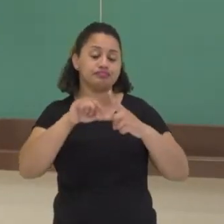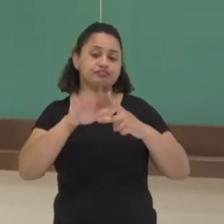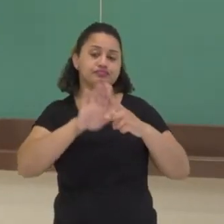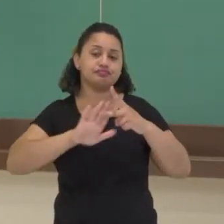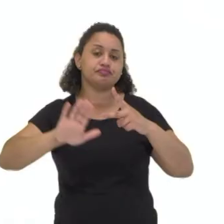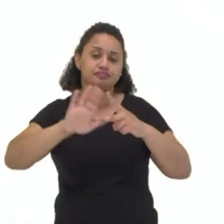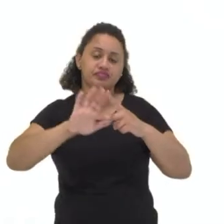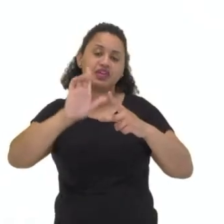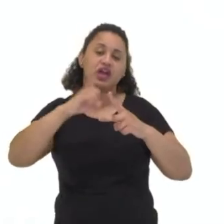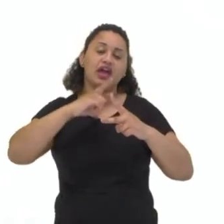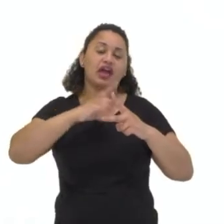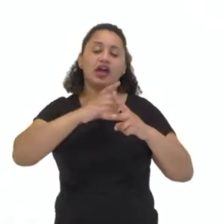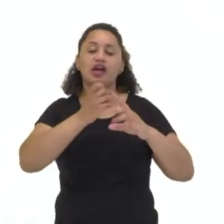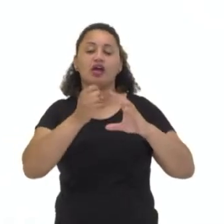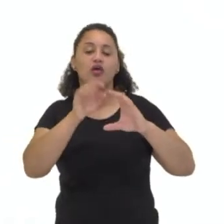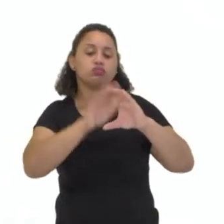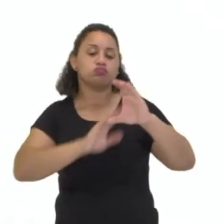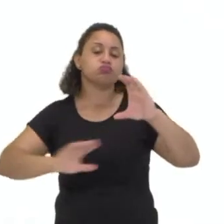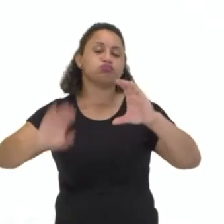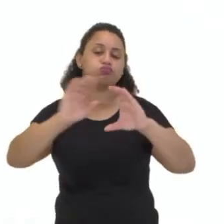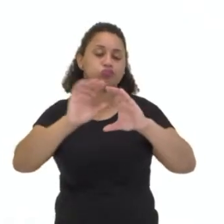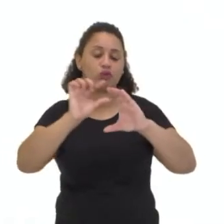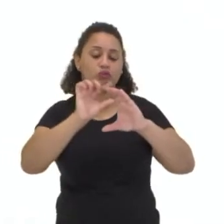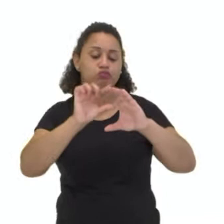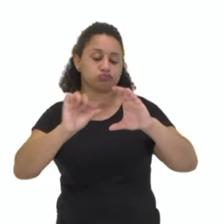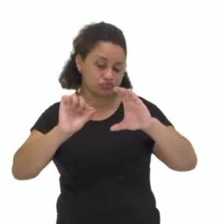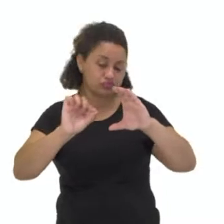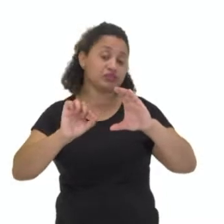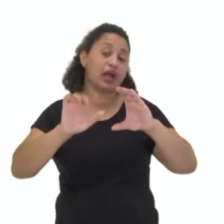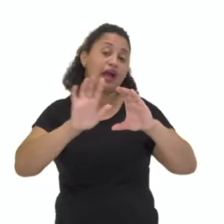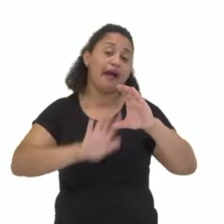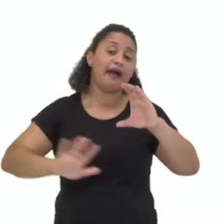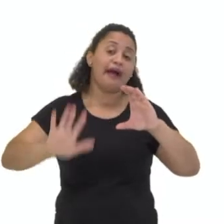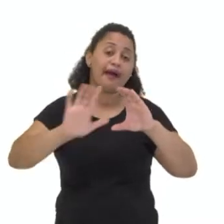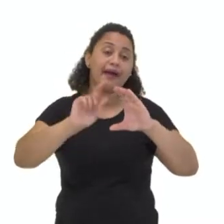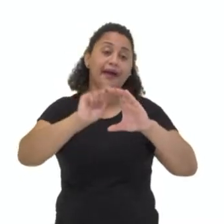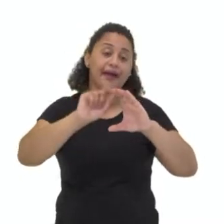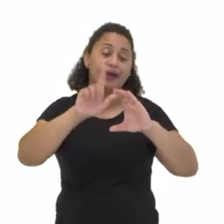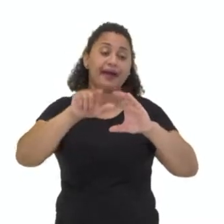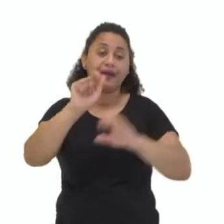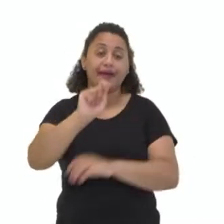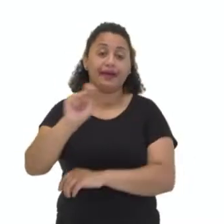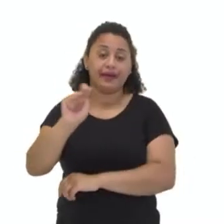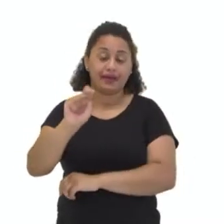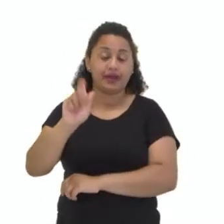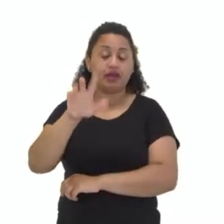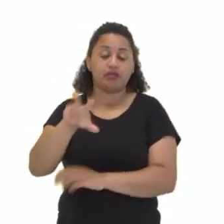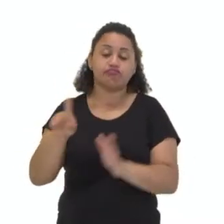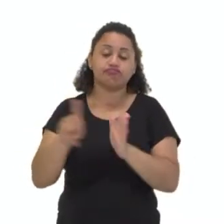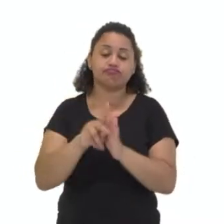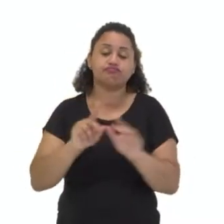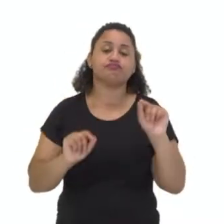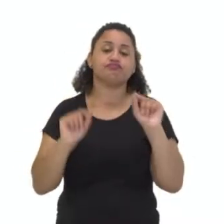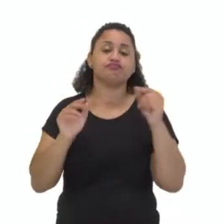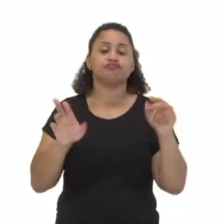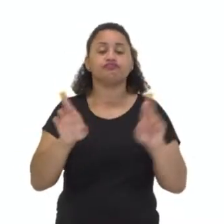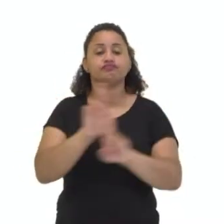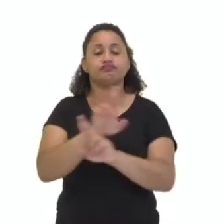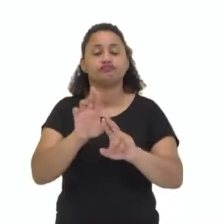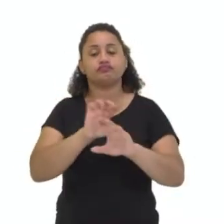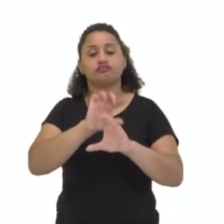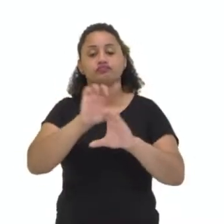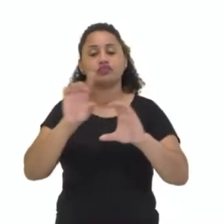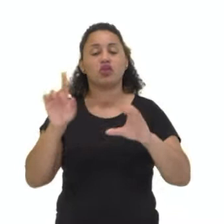uma fração do círculo. E sua área, A, é diretamente proporcional ao ângulo